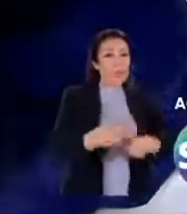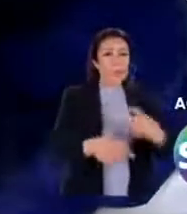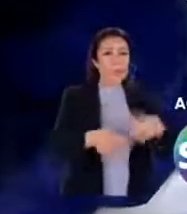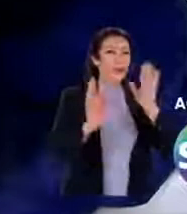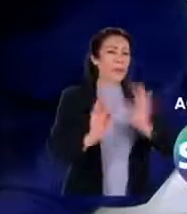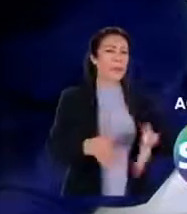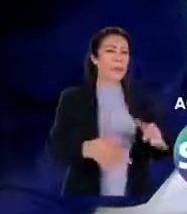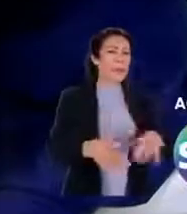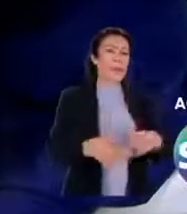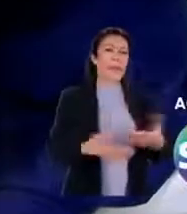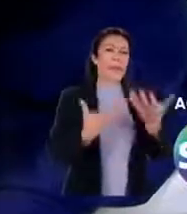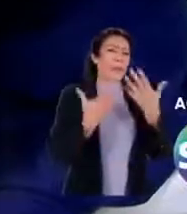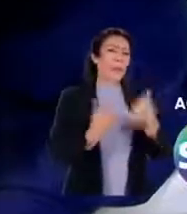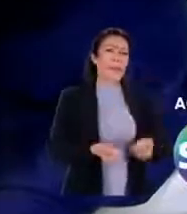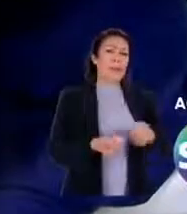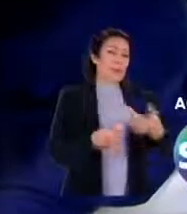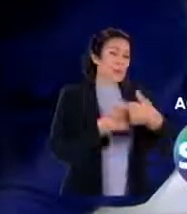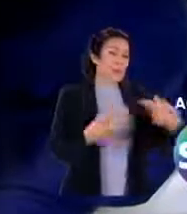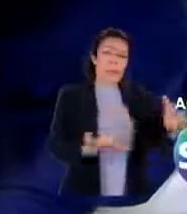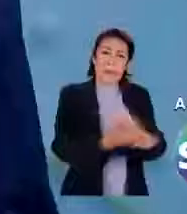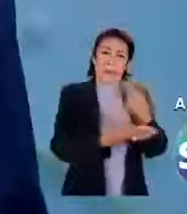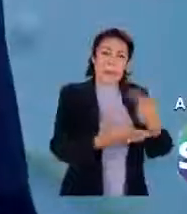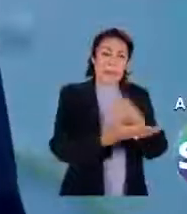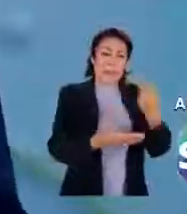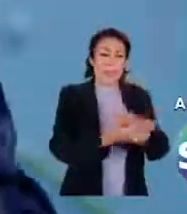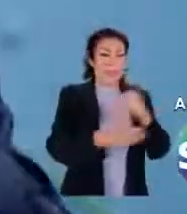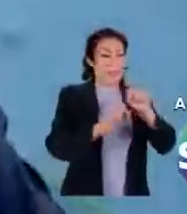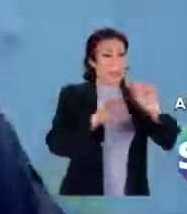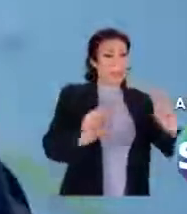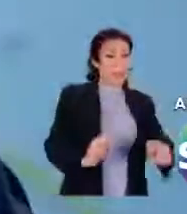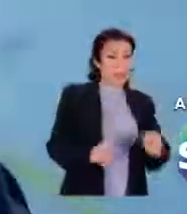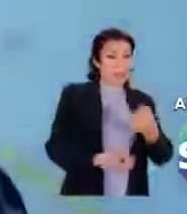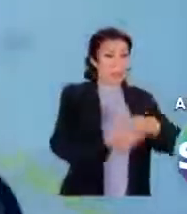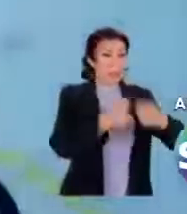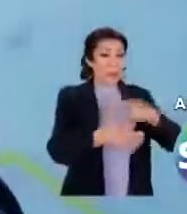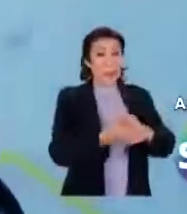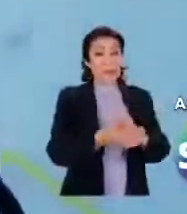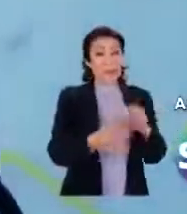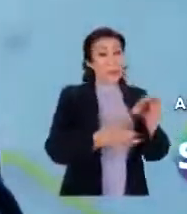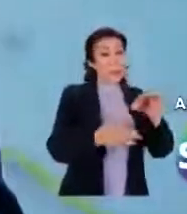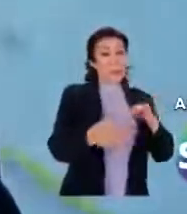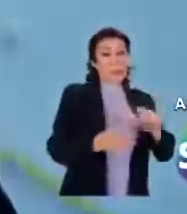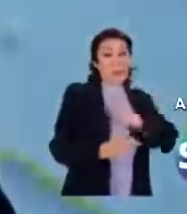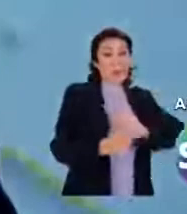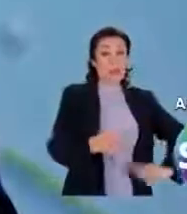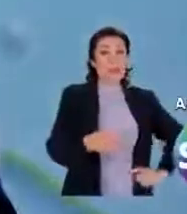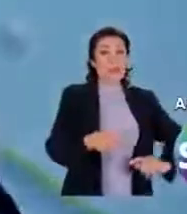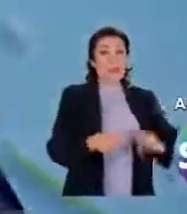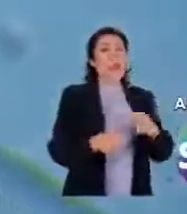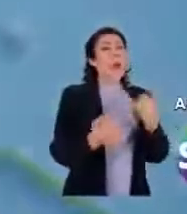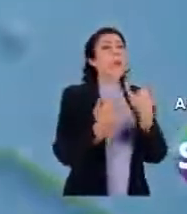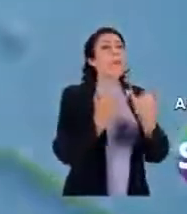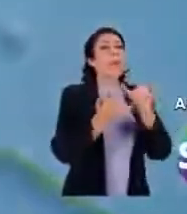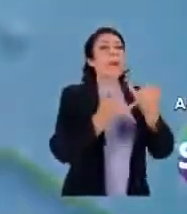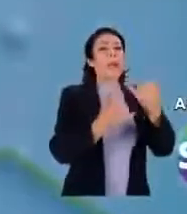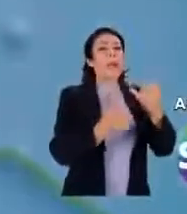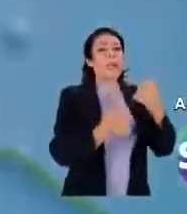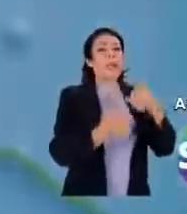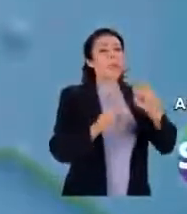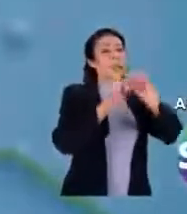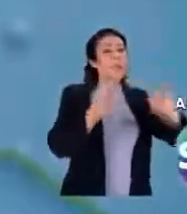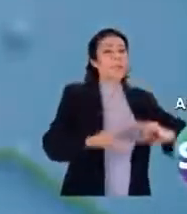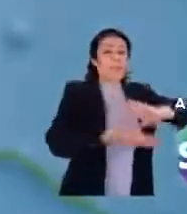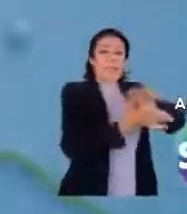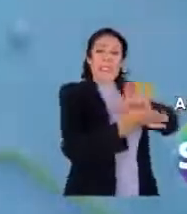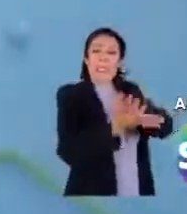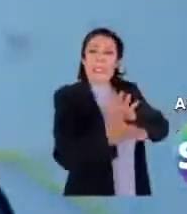vamos ter clareza se vendeu para um sistema econômico que montou o governo como a máquina de triturar a gente de transferir renda de Quem